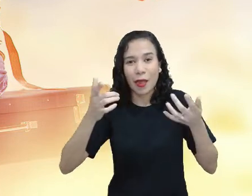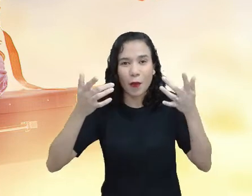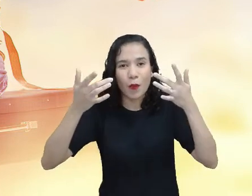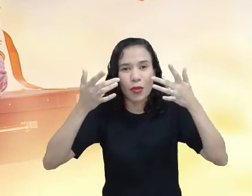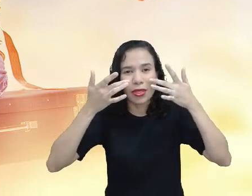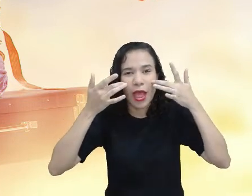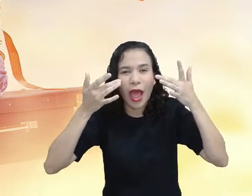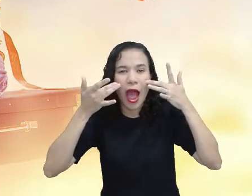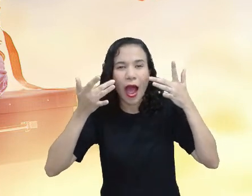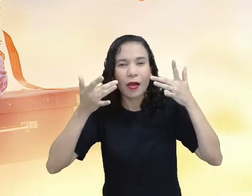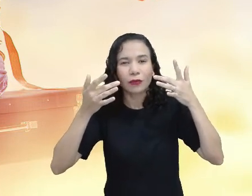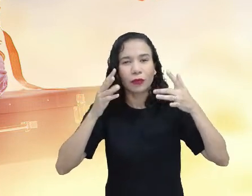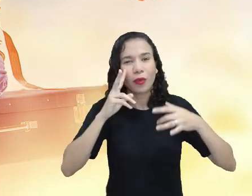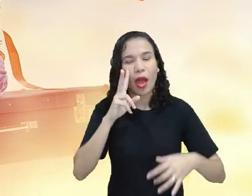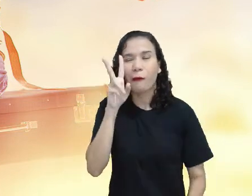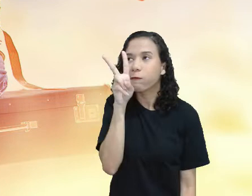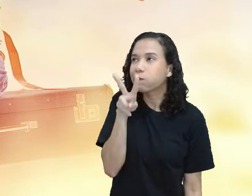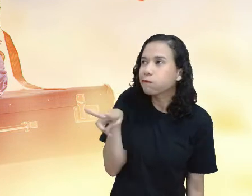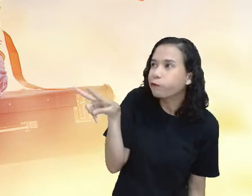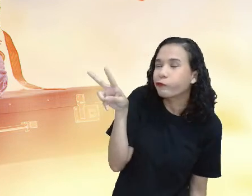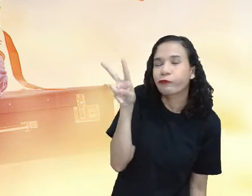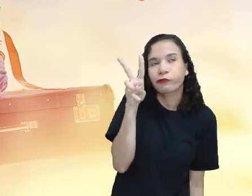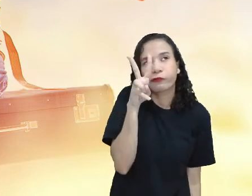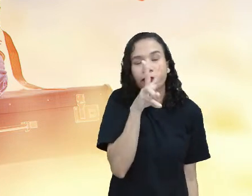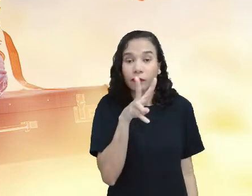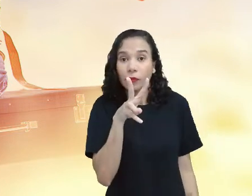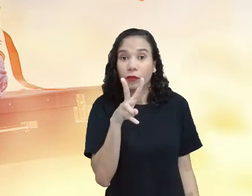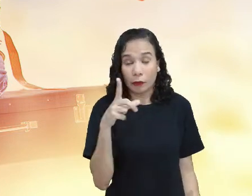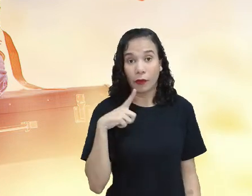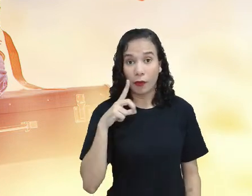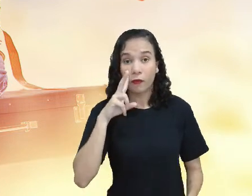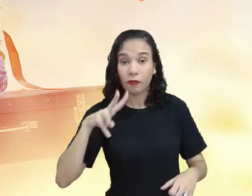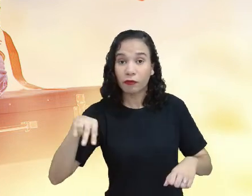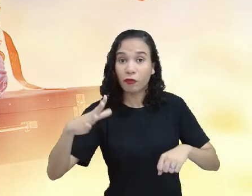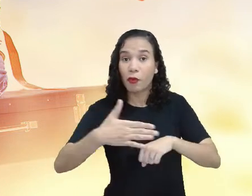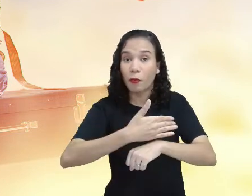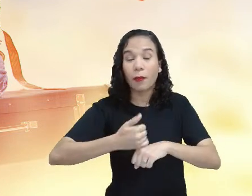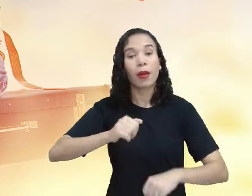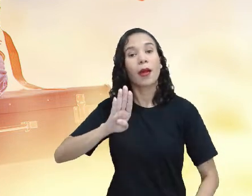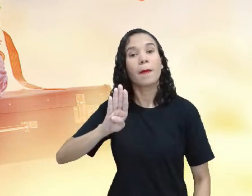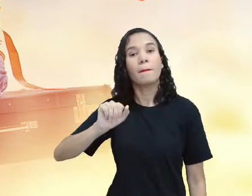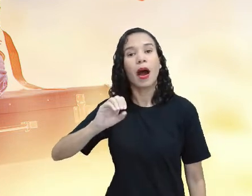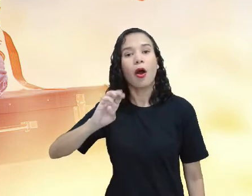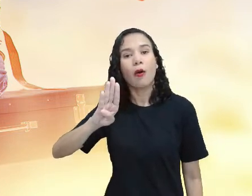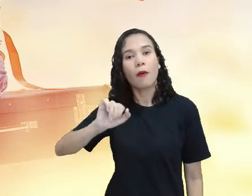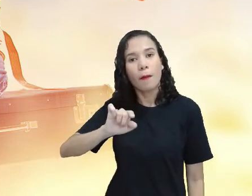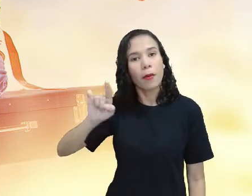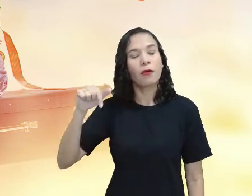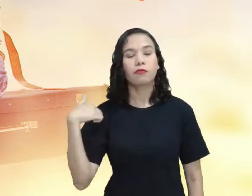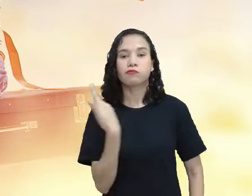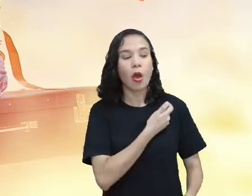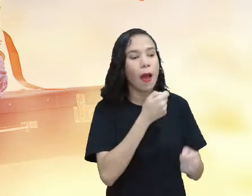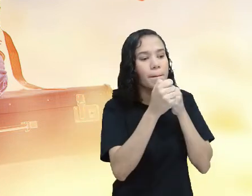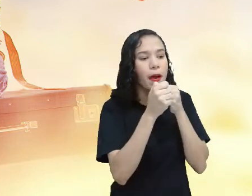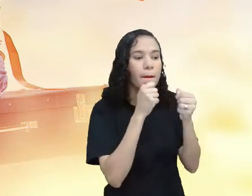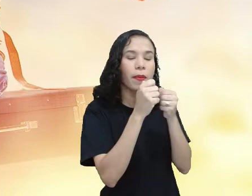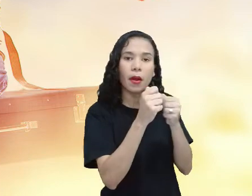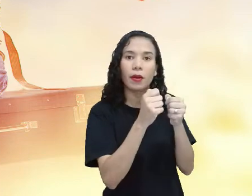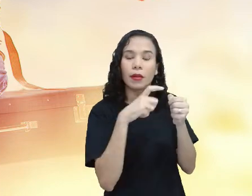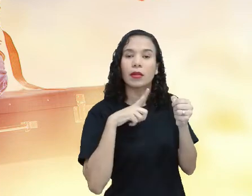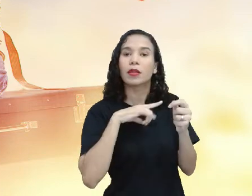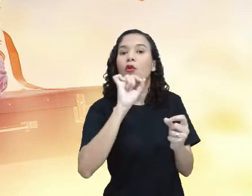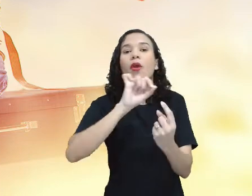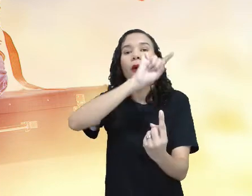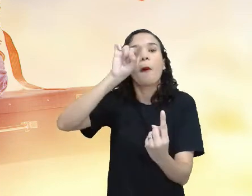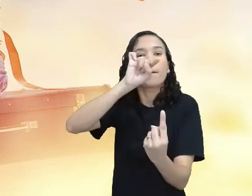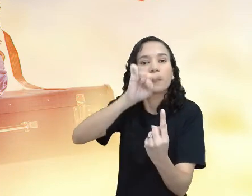né? Nós vimos, nós fomos no Parque do Baobá, fizemos entrevistas, tinha como mote